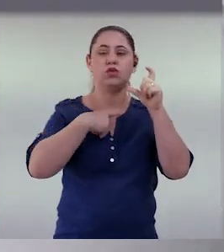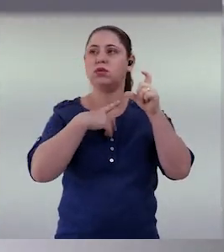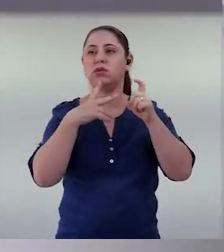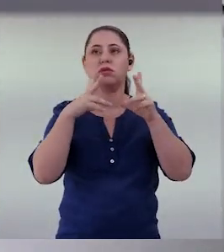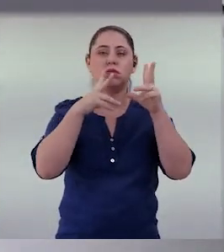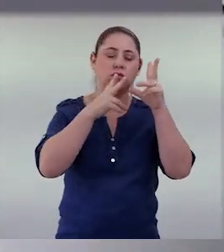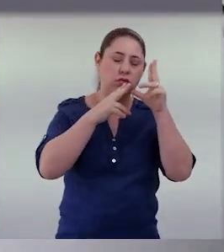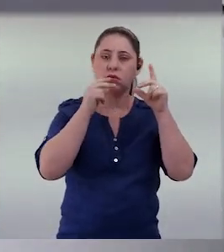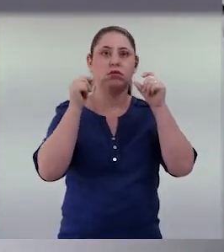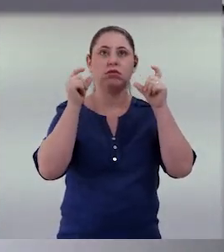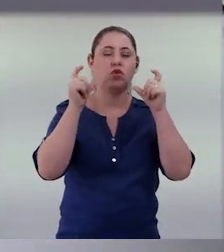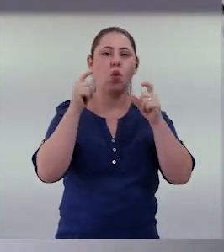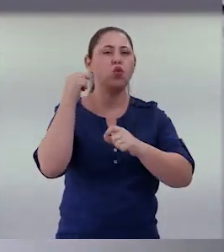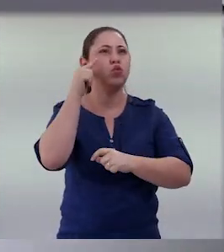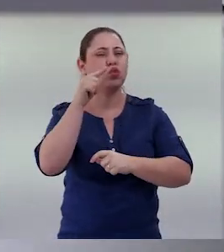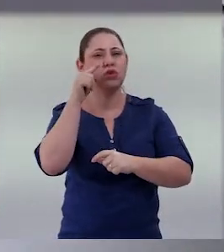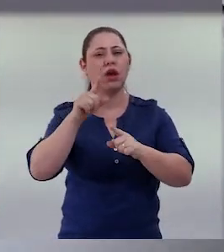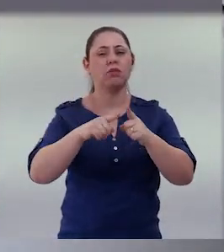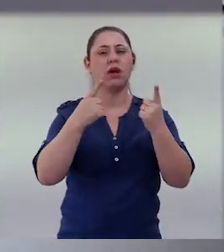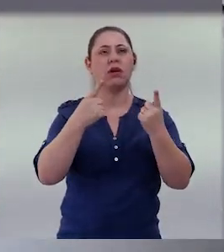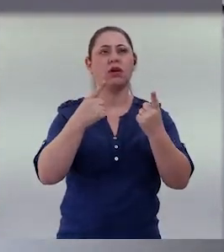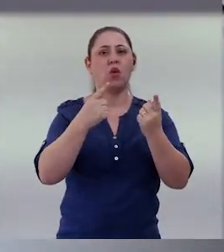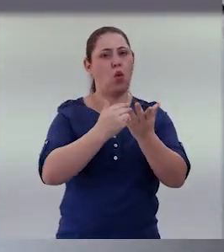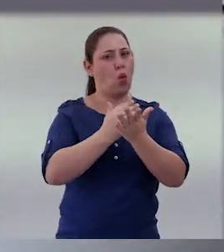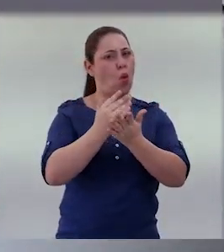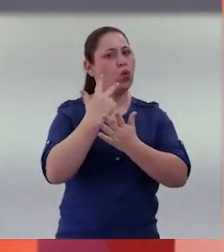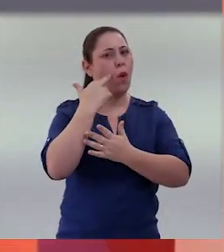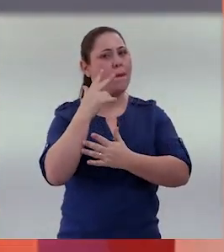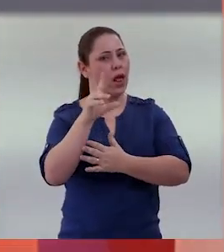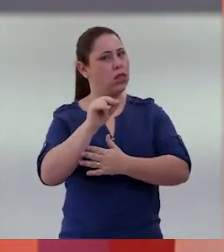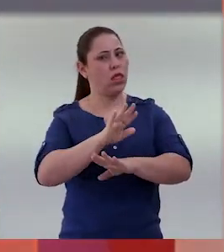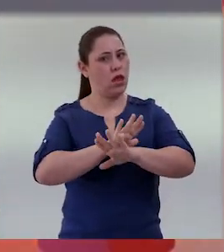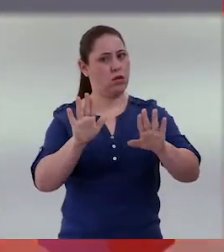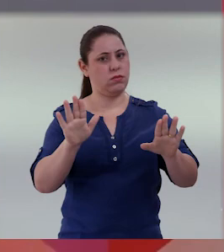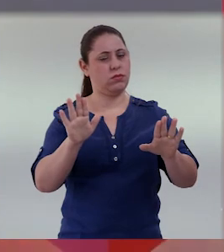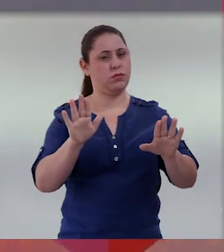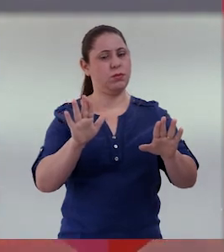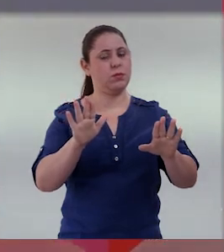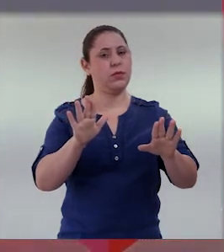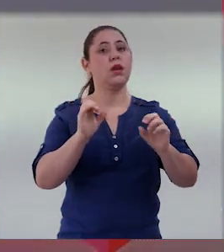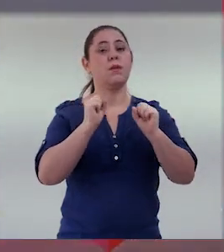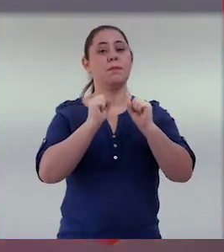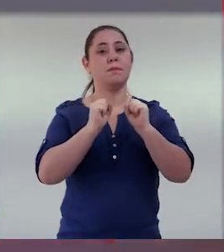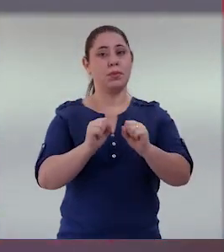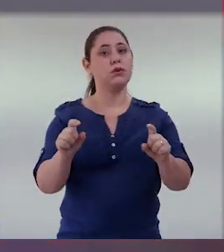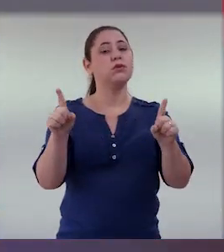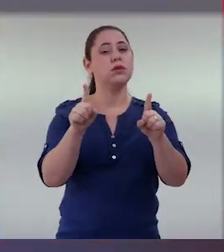o sono, começar a desenvolver aí uma insônia, que não era comum, tá?